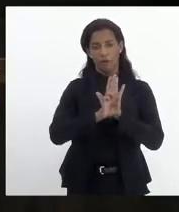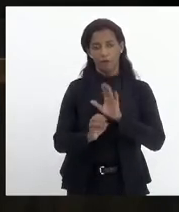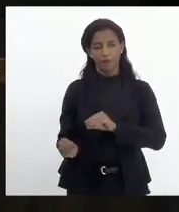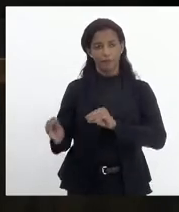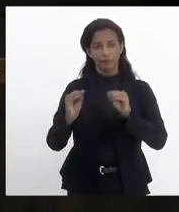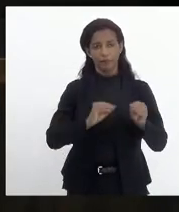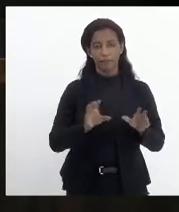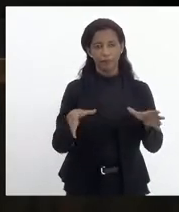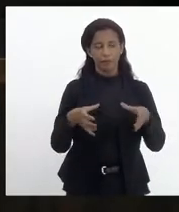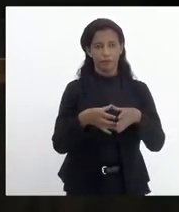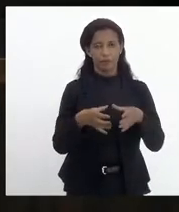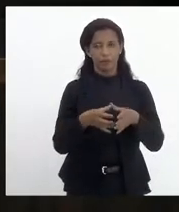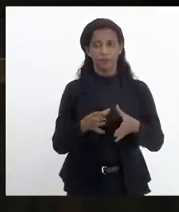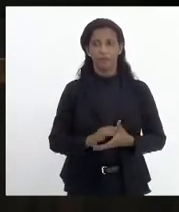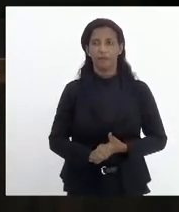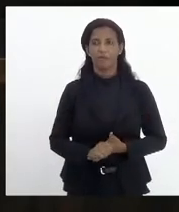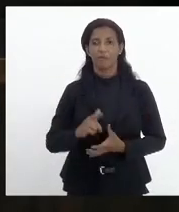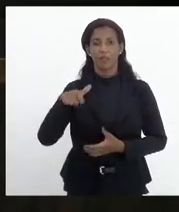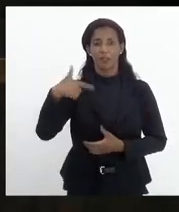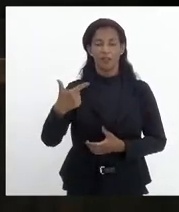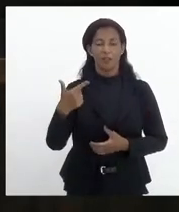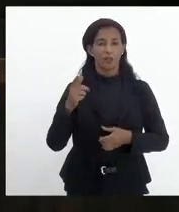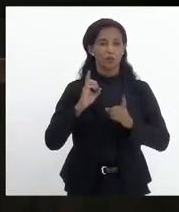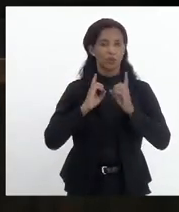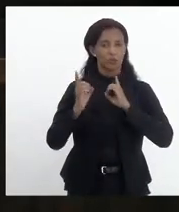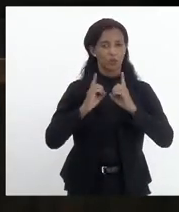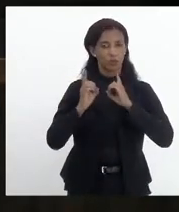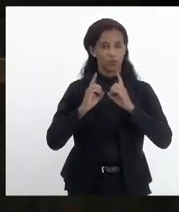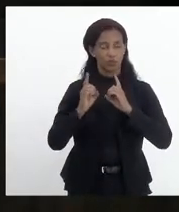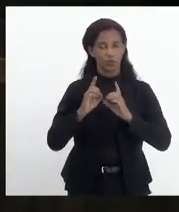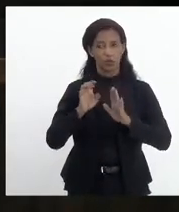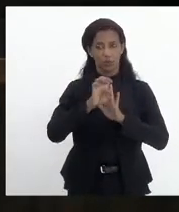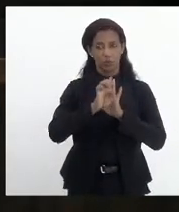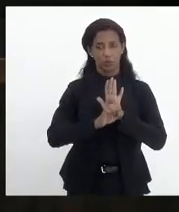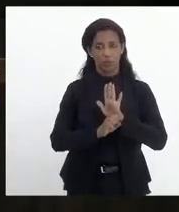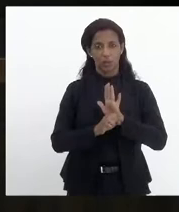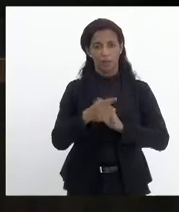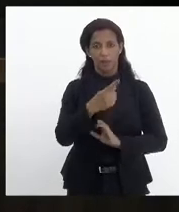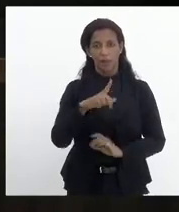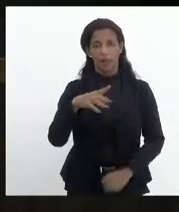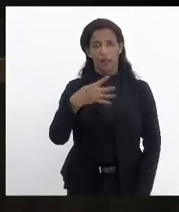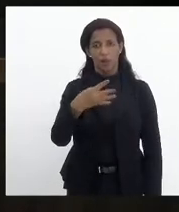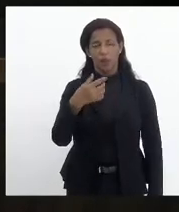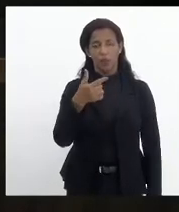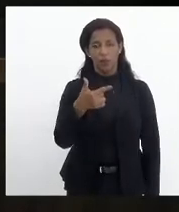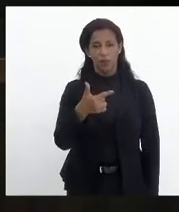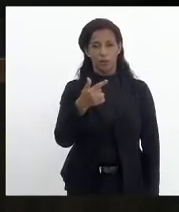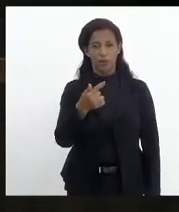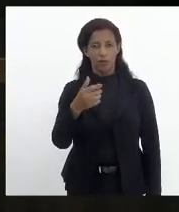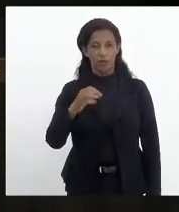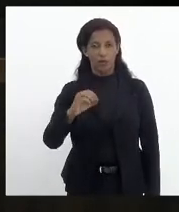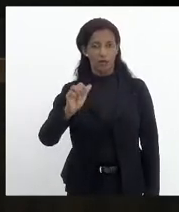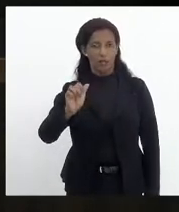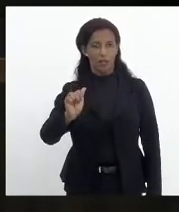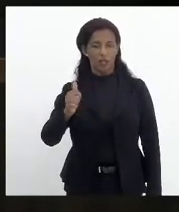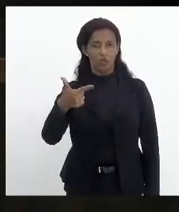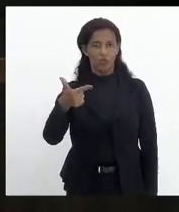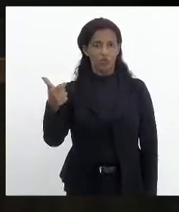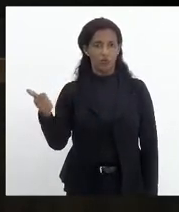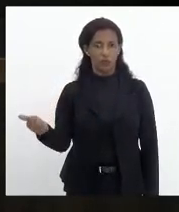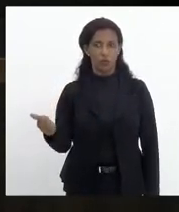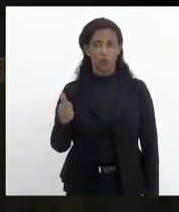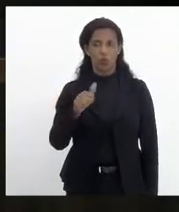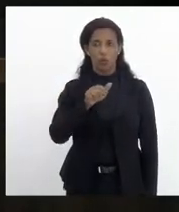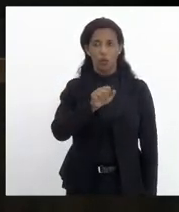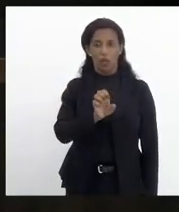comissões. Em tramitação ordinária, em segunda discussão, redação do vencido, assim emendado. Projeto de lei 4270-A de 21, de autoria do deputado